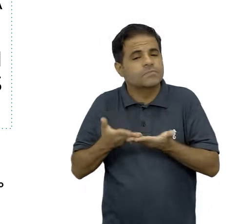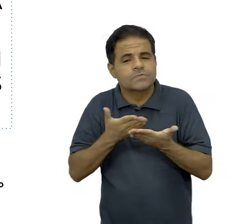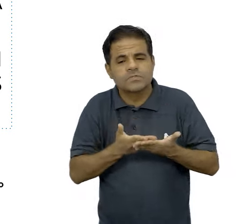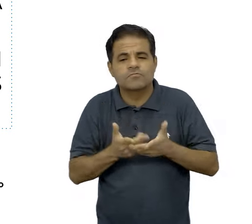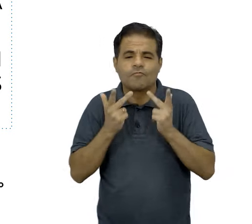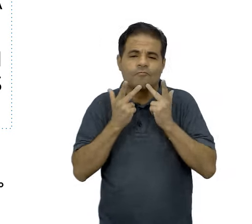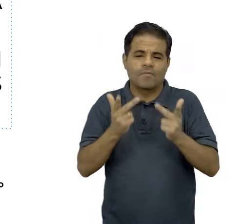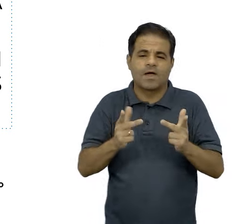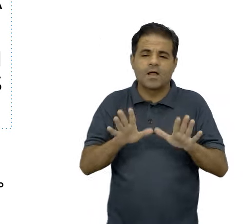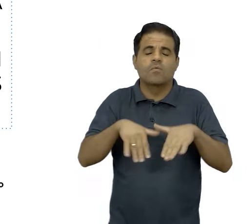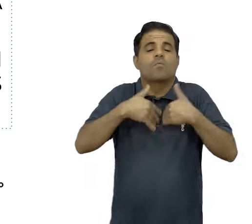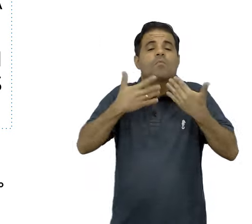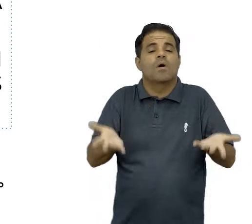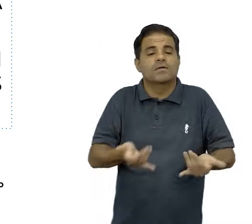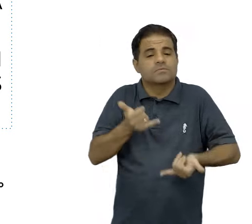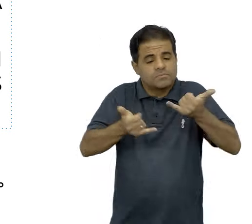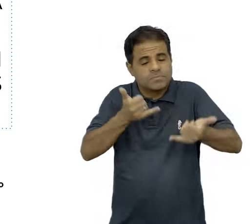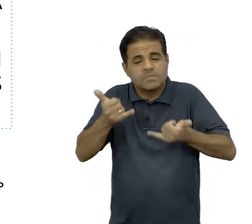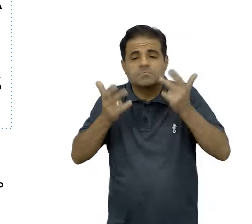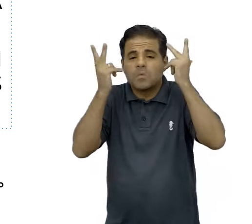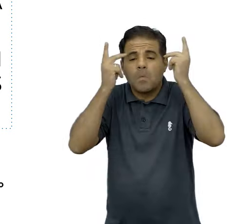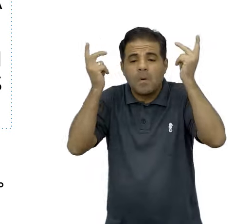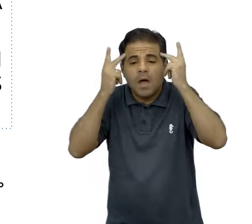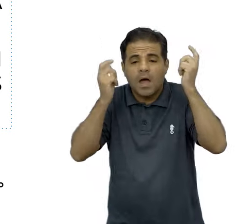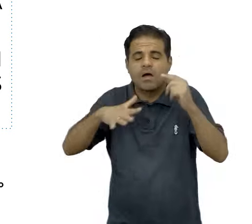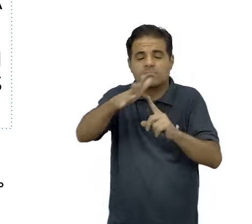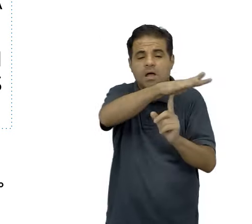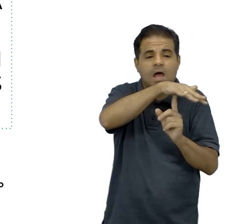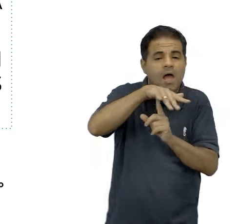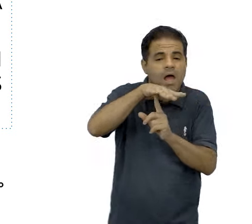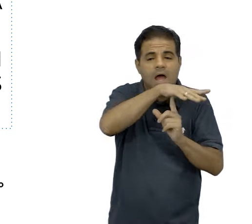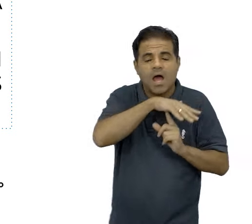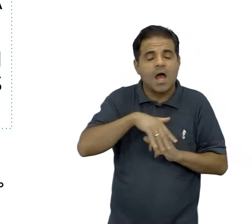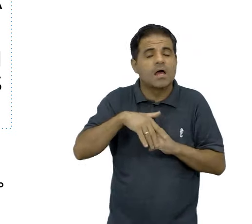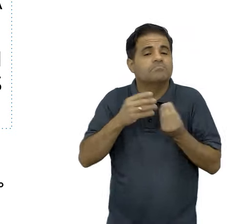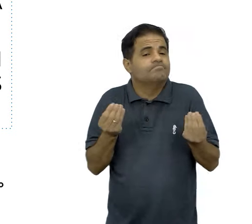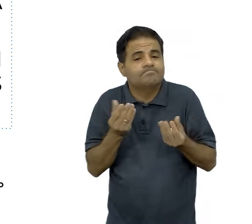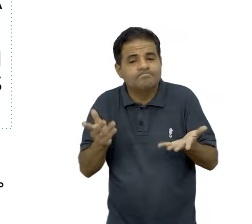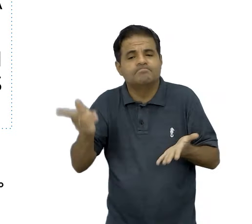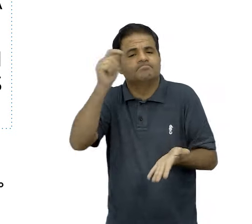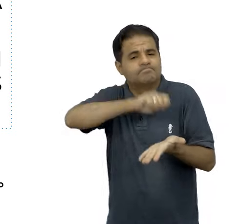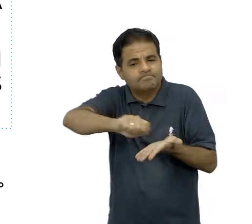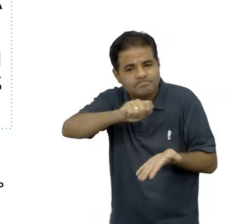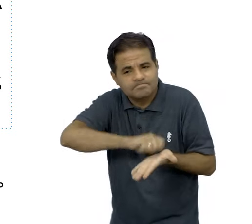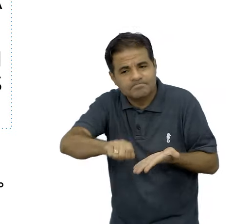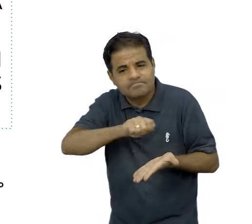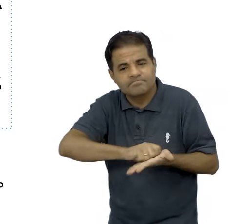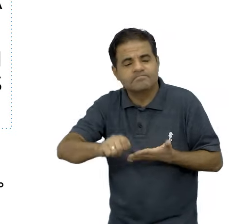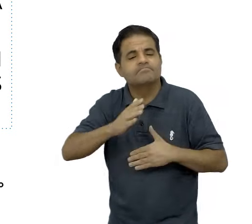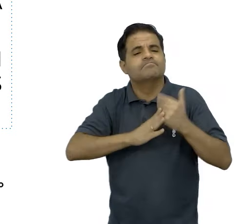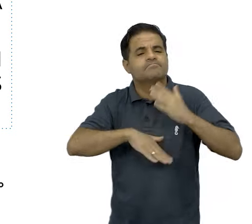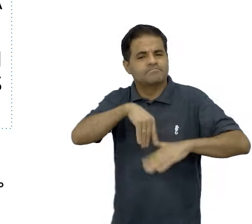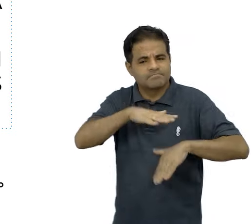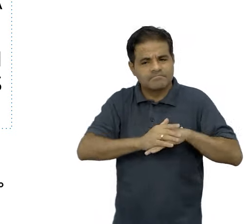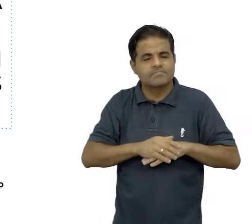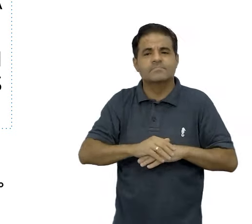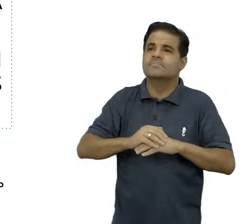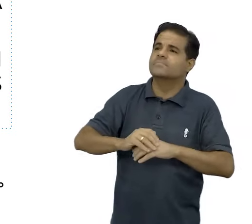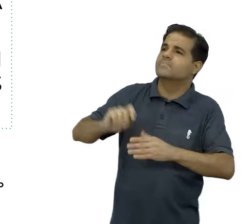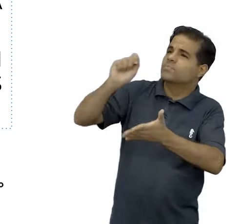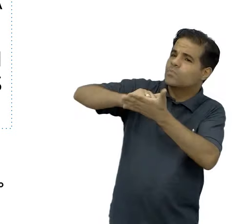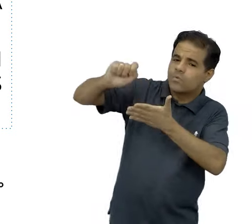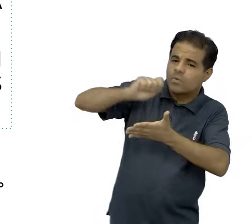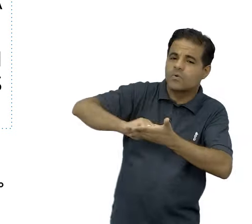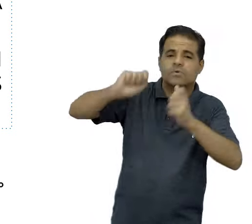digam quais são os brinquedos mais comuns em um parque de diversões. E anotando e registrando mesmo na lousa,